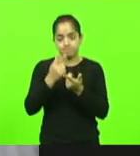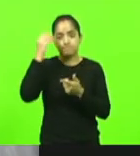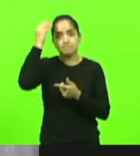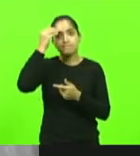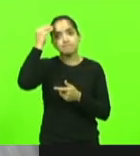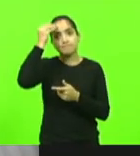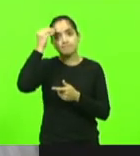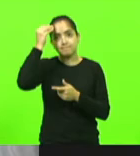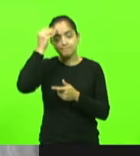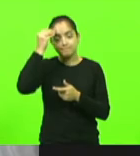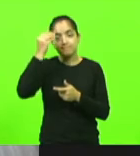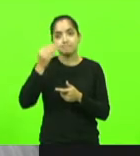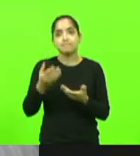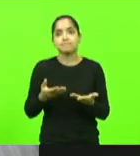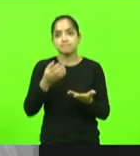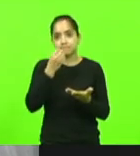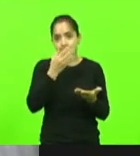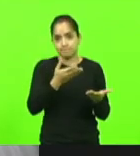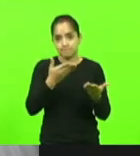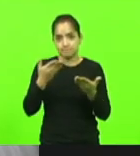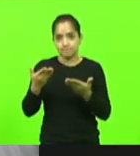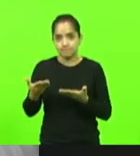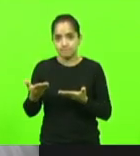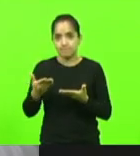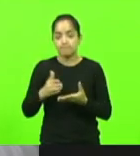também. Seja bem-vindo.